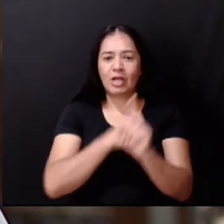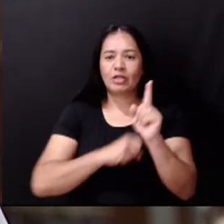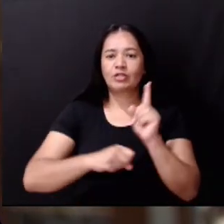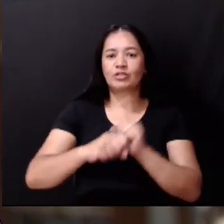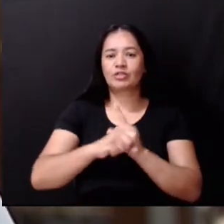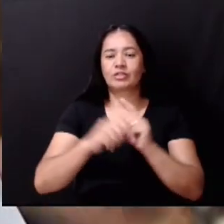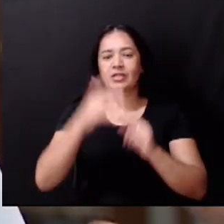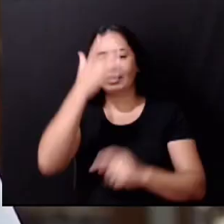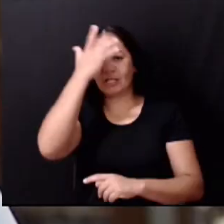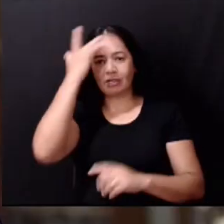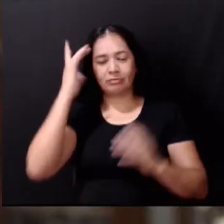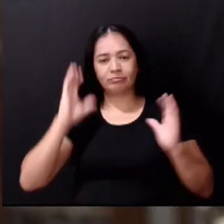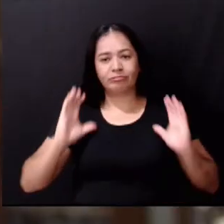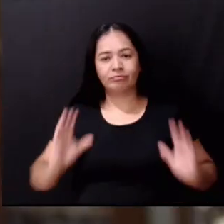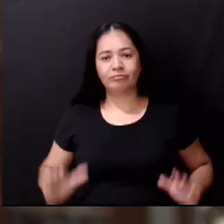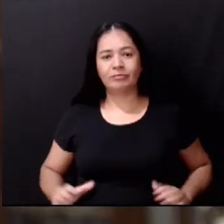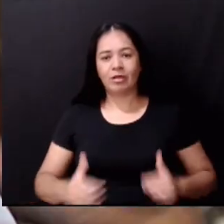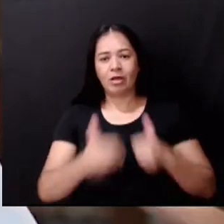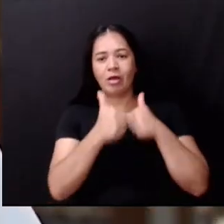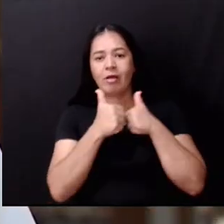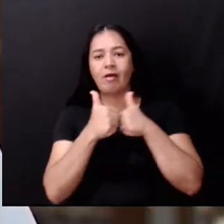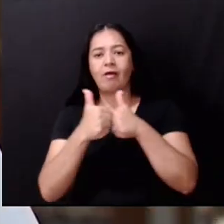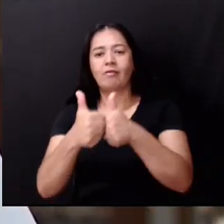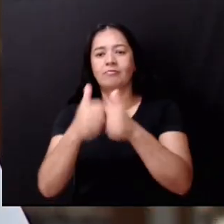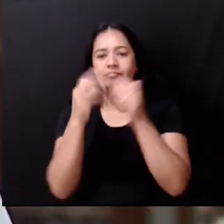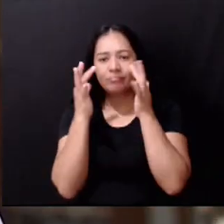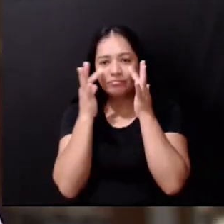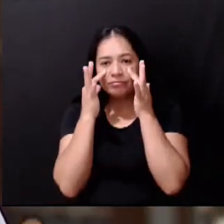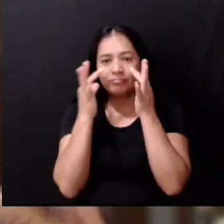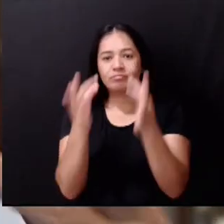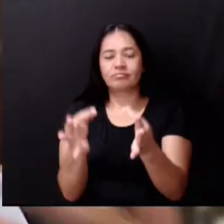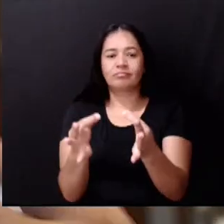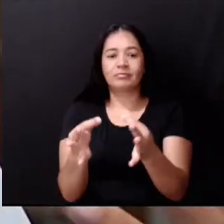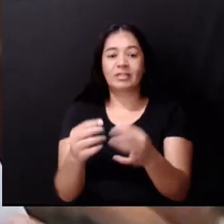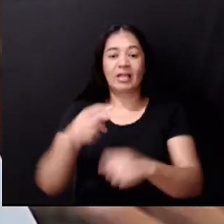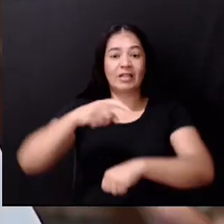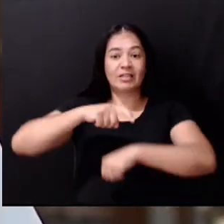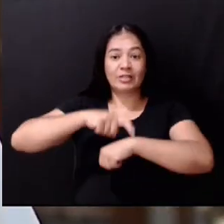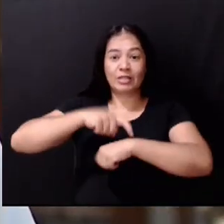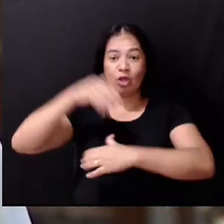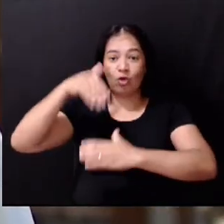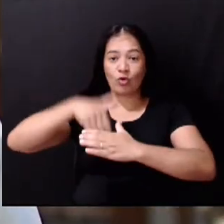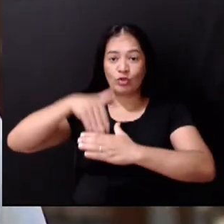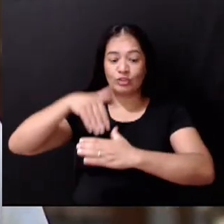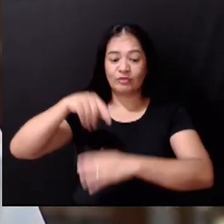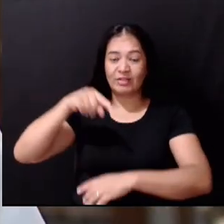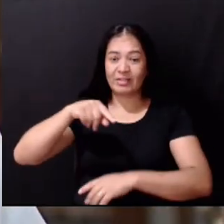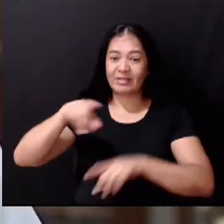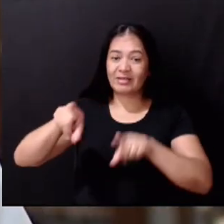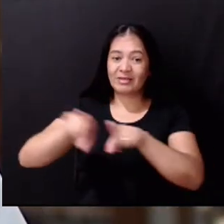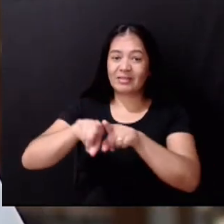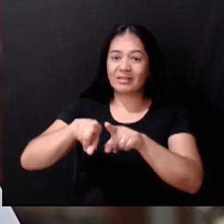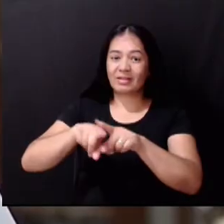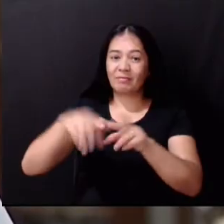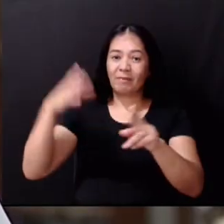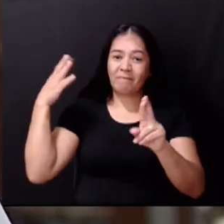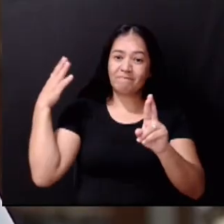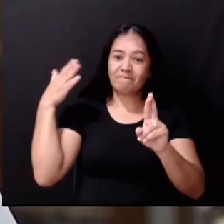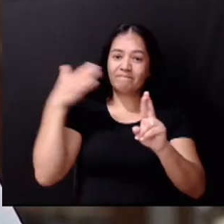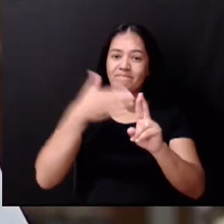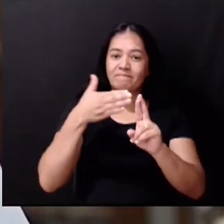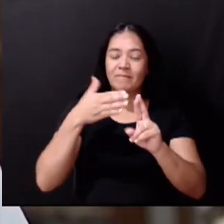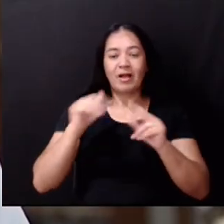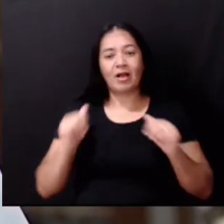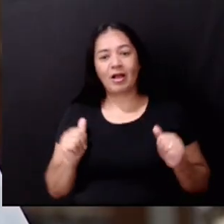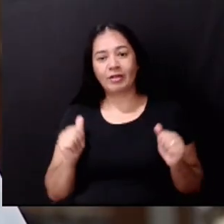estão acompanhando, estão atentos, e ao votarem, eles também referendaram essas ações da Câmara,